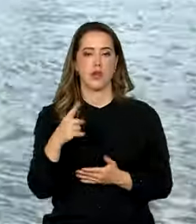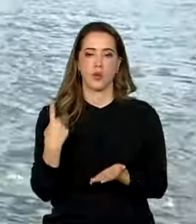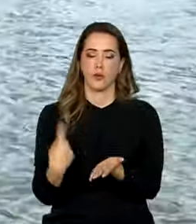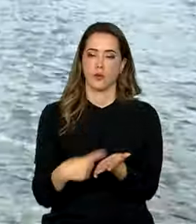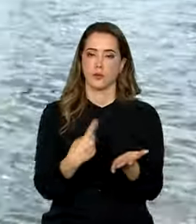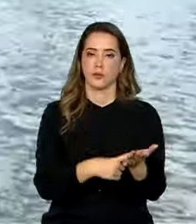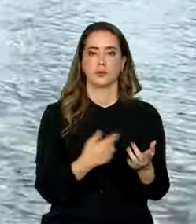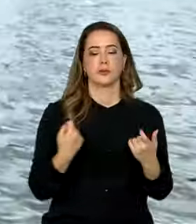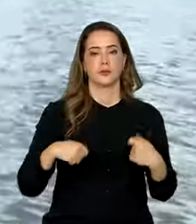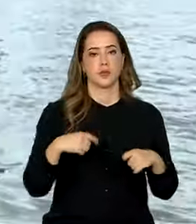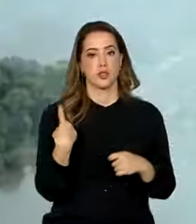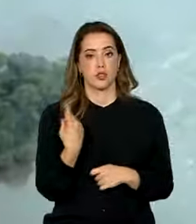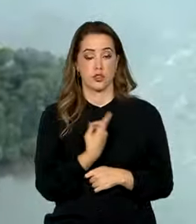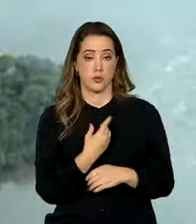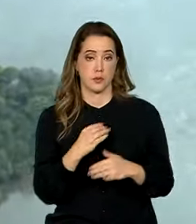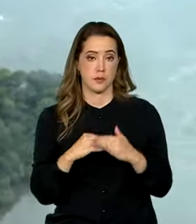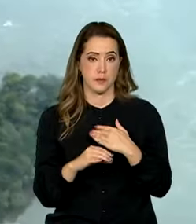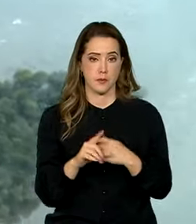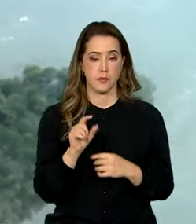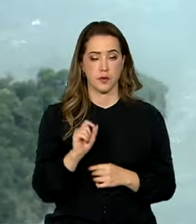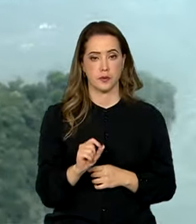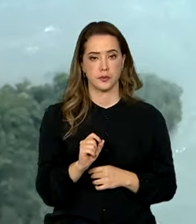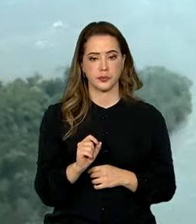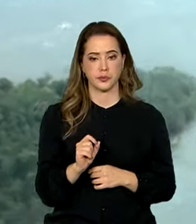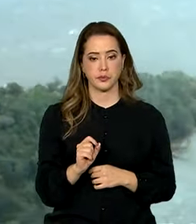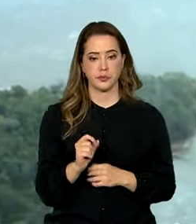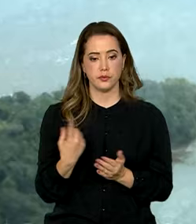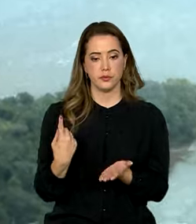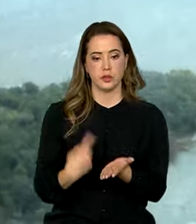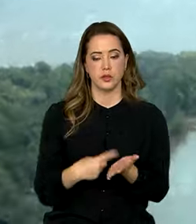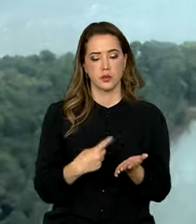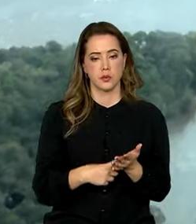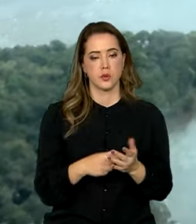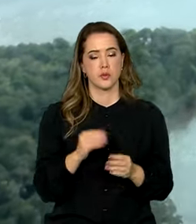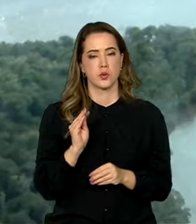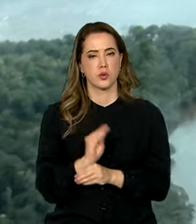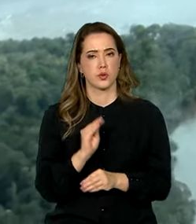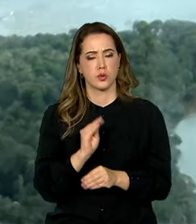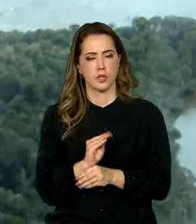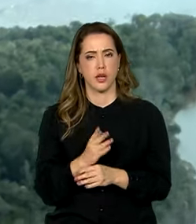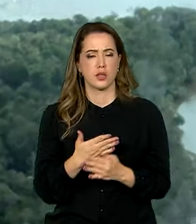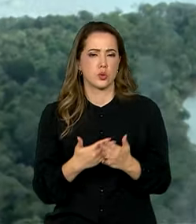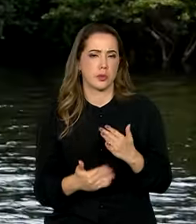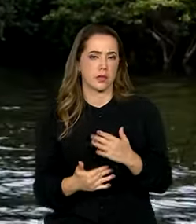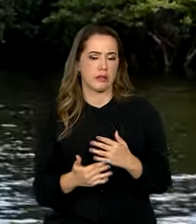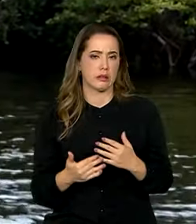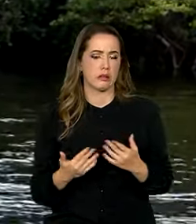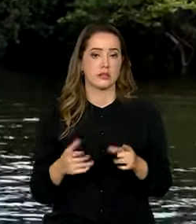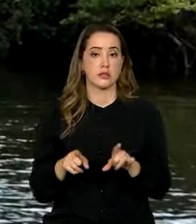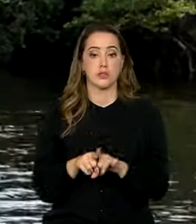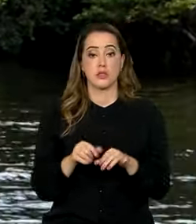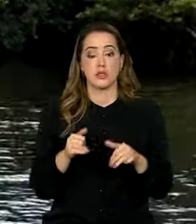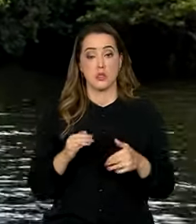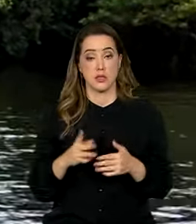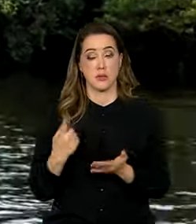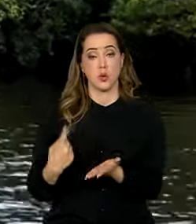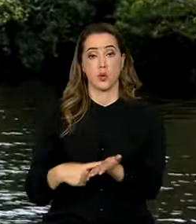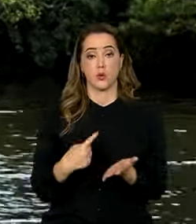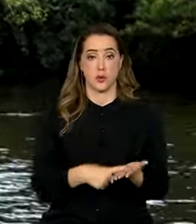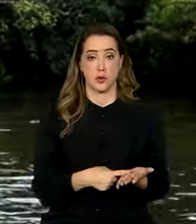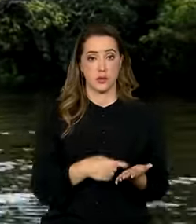compromisso de que tenhamos recursos para a agenda de reparação de perdas e danos, vai comprometido